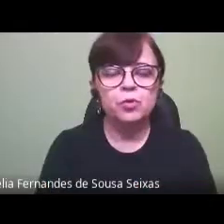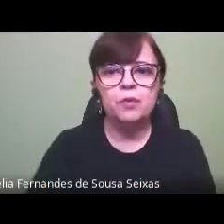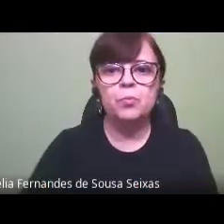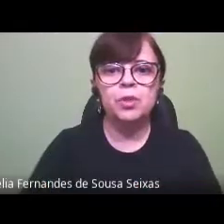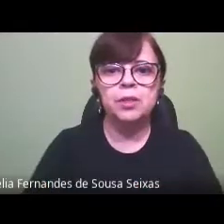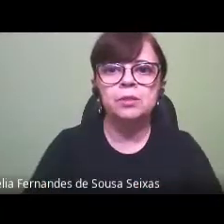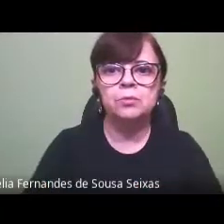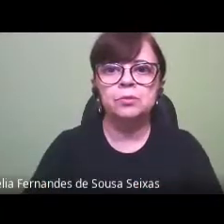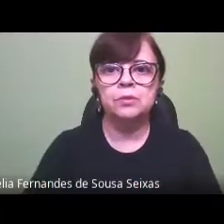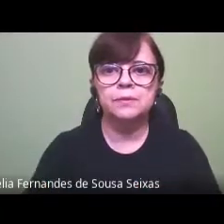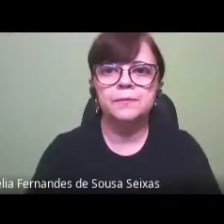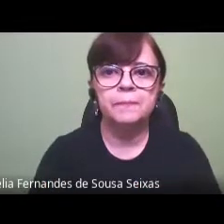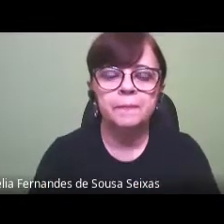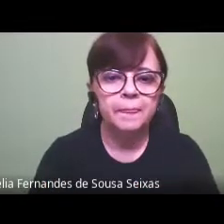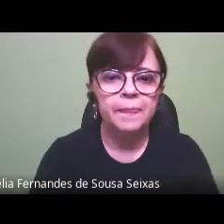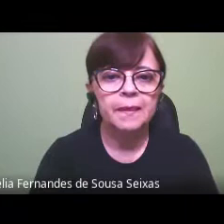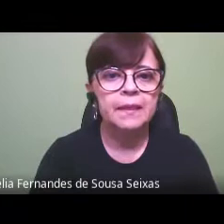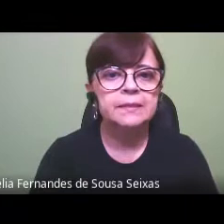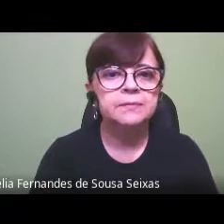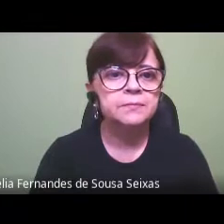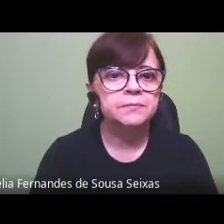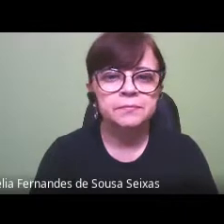Eu posso voltar um pouquinho?